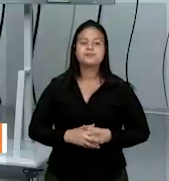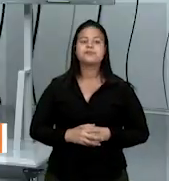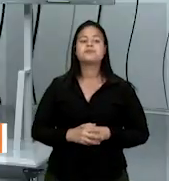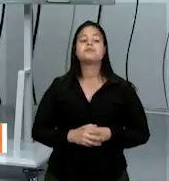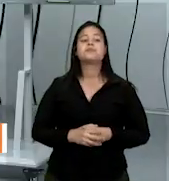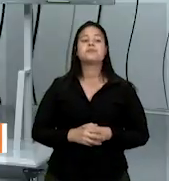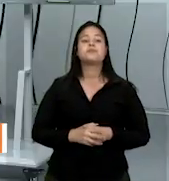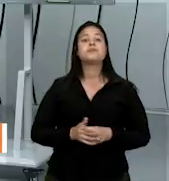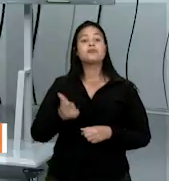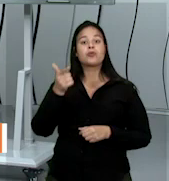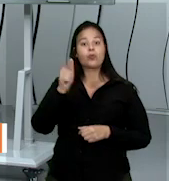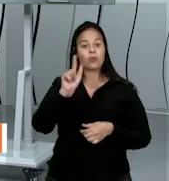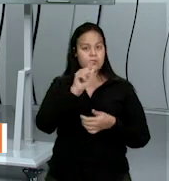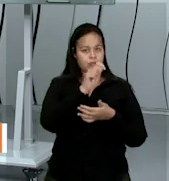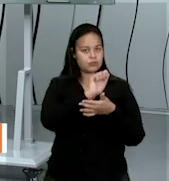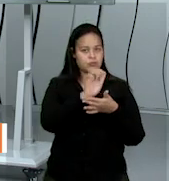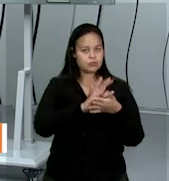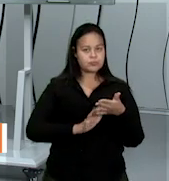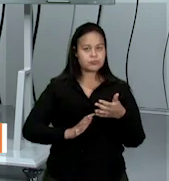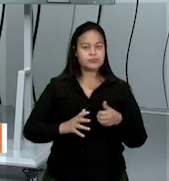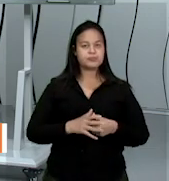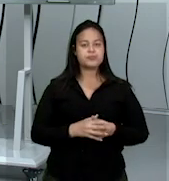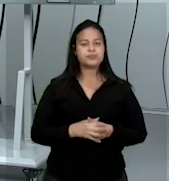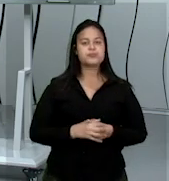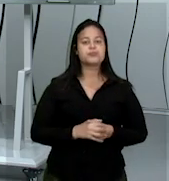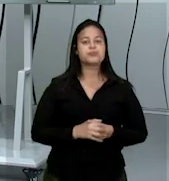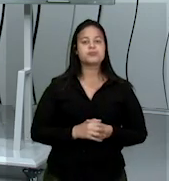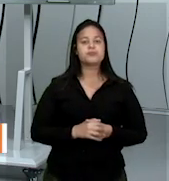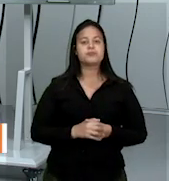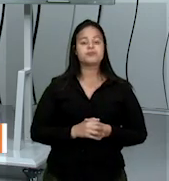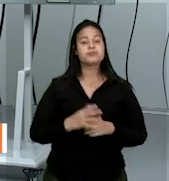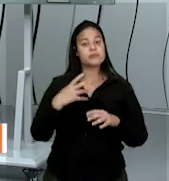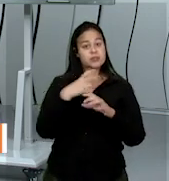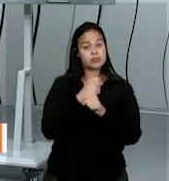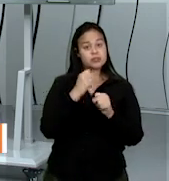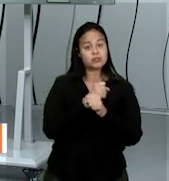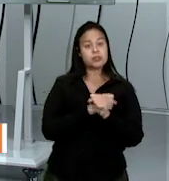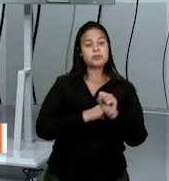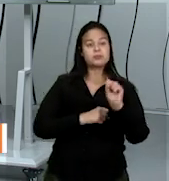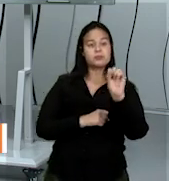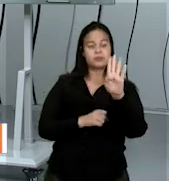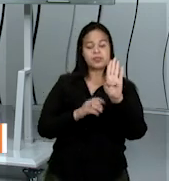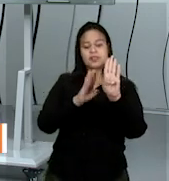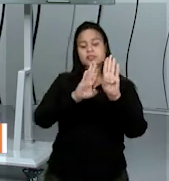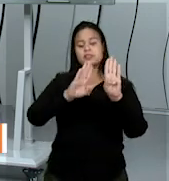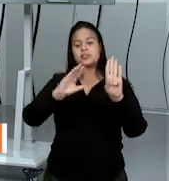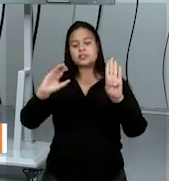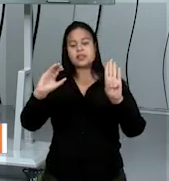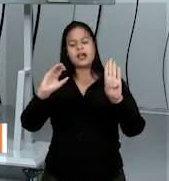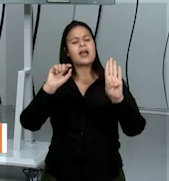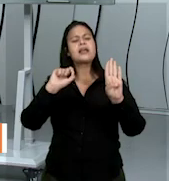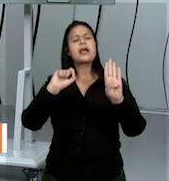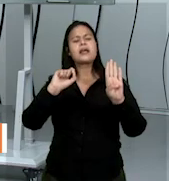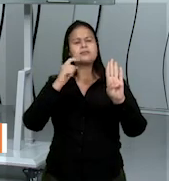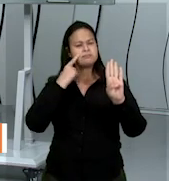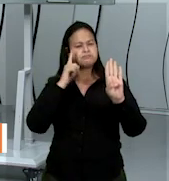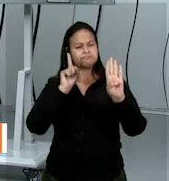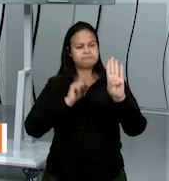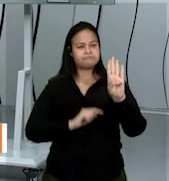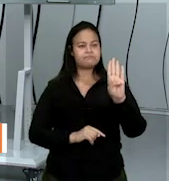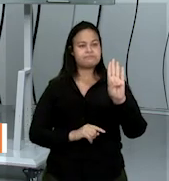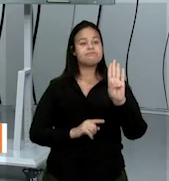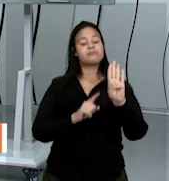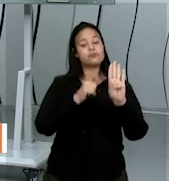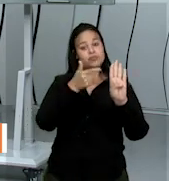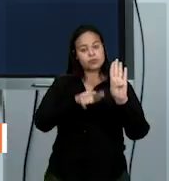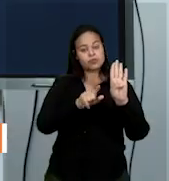Vamos para o próximo exercício. Calcule a medida BC. Então vamos ver quem que é BC. Ó. BC, de novo, é